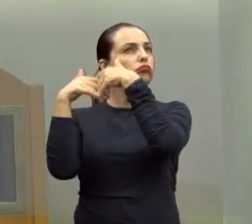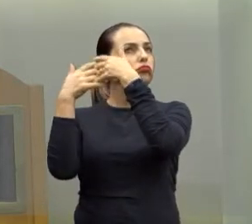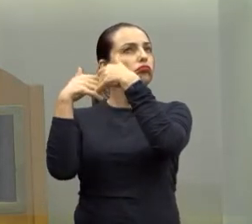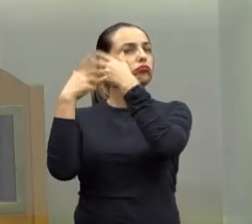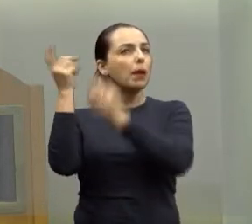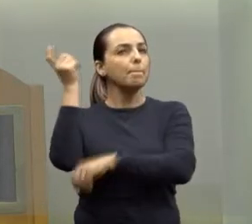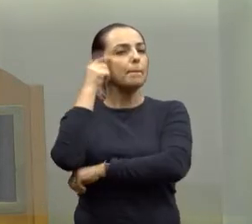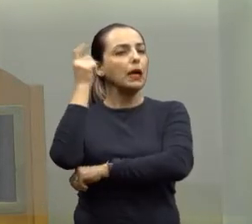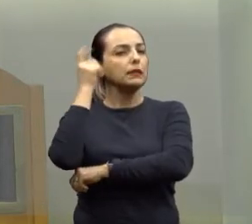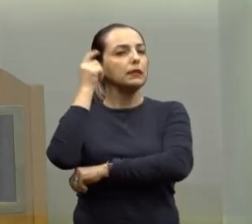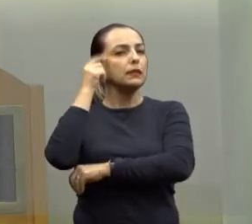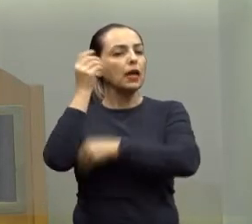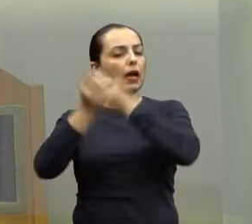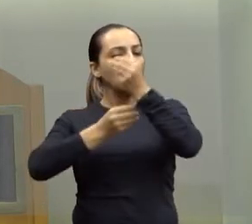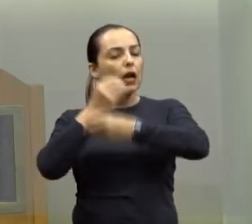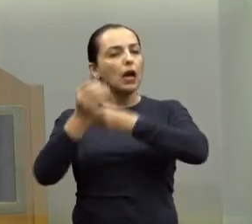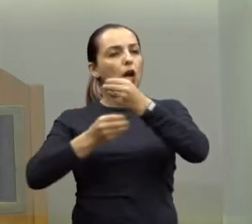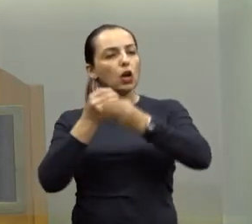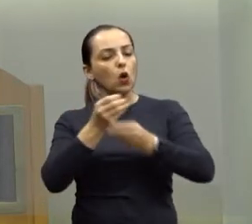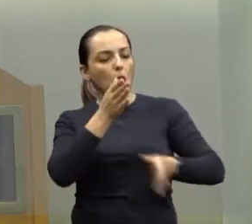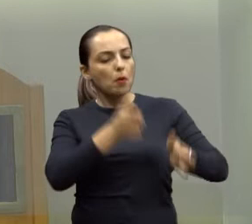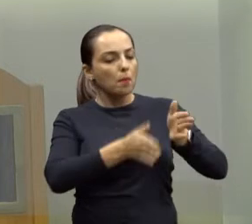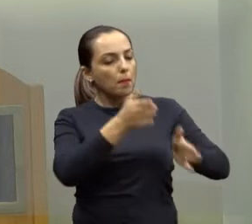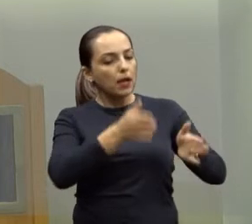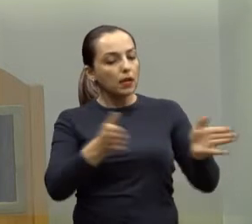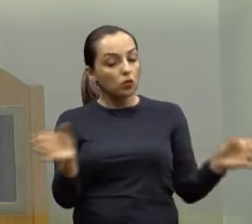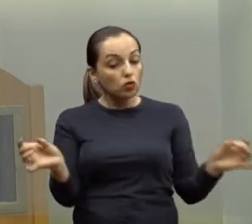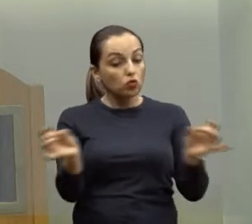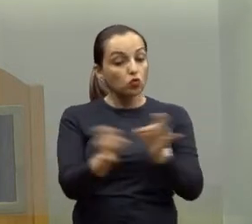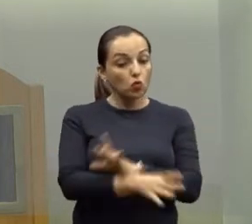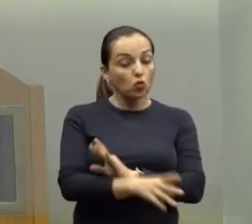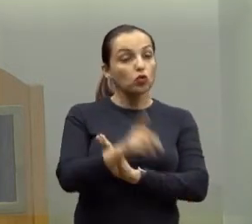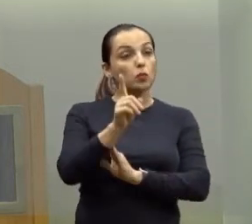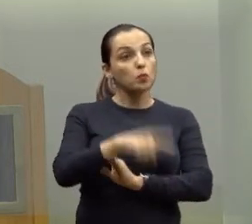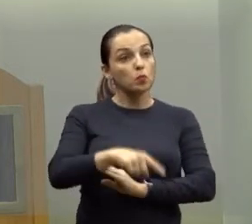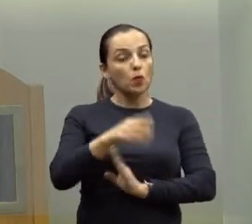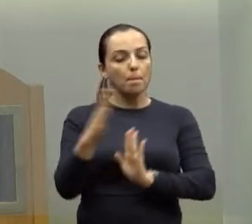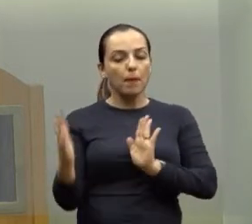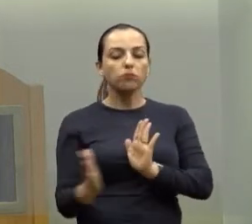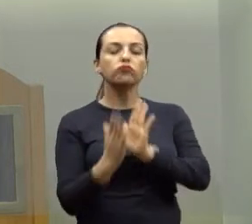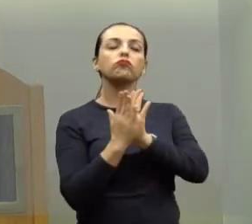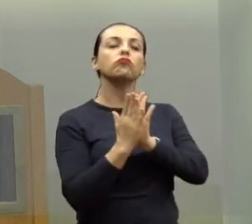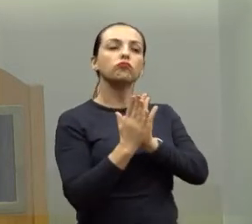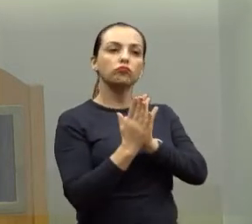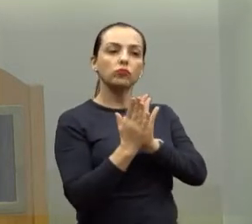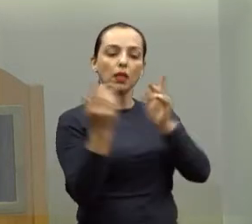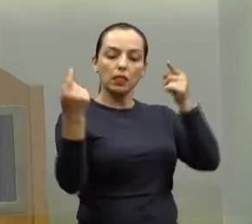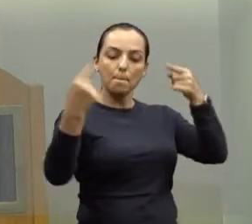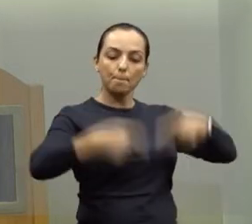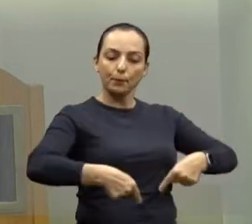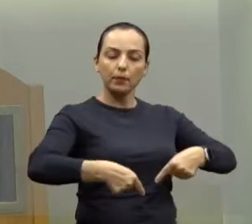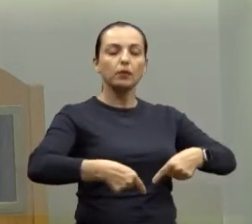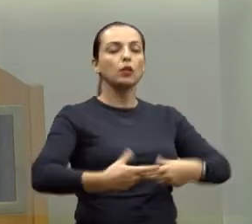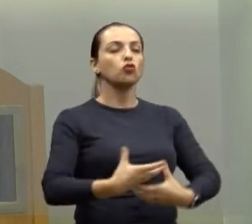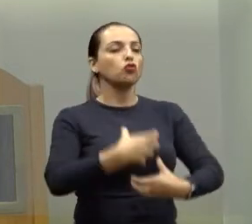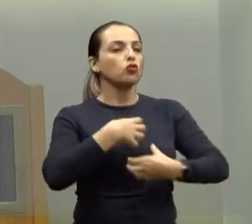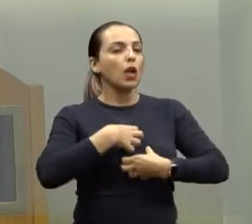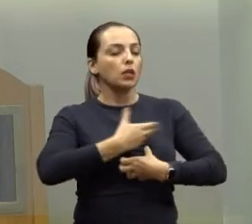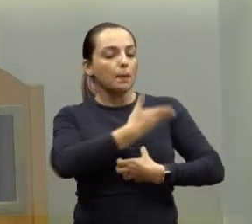pensar no que foi esses últimos essas últimas semanas para a gente encarar o planeta Eleitoral da melhor